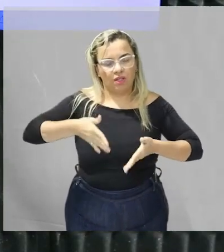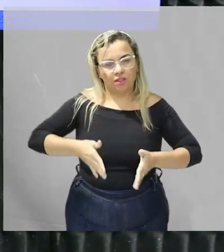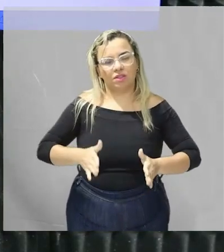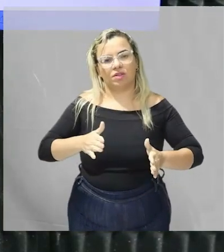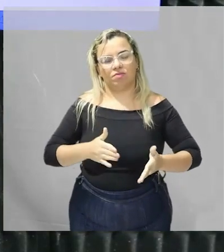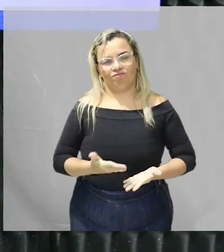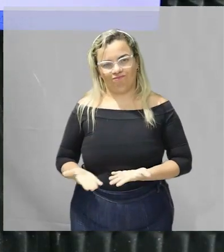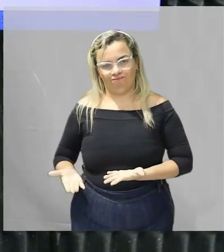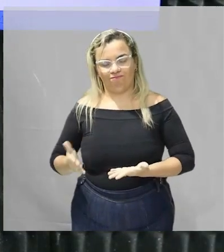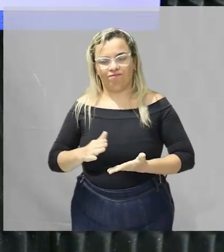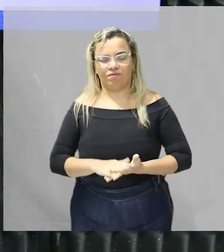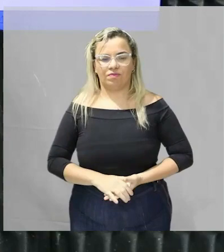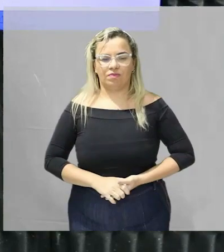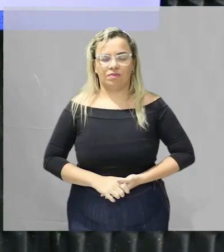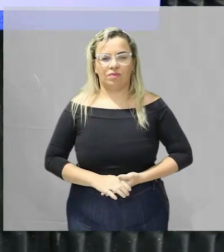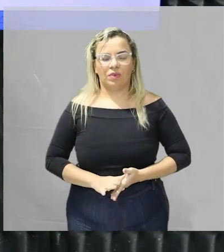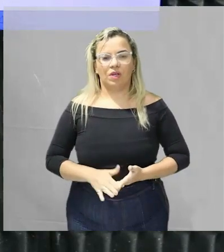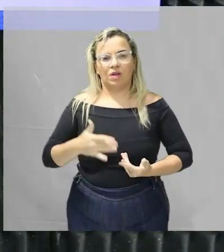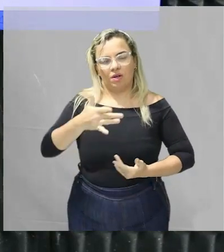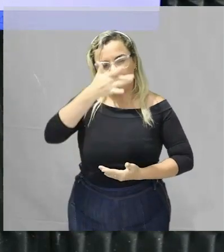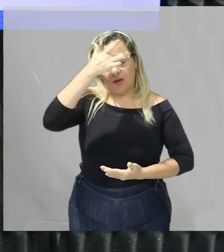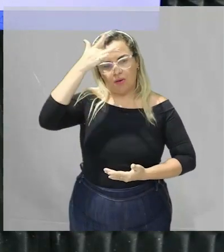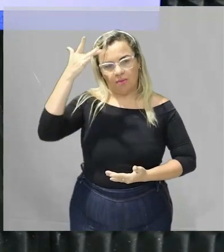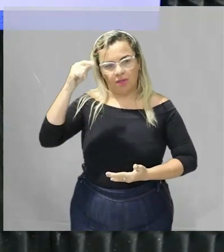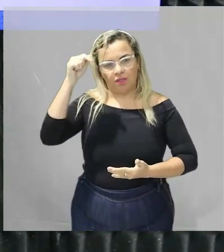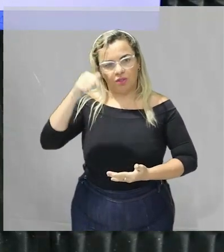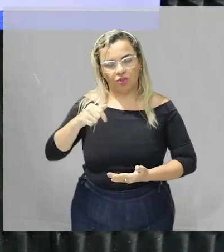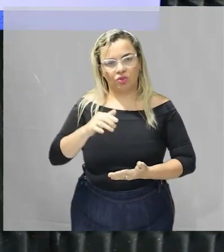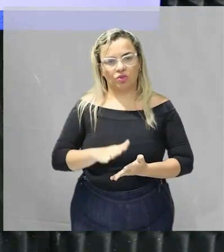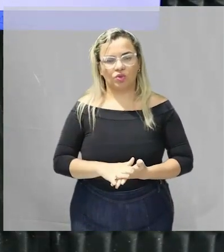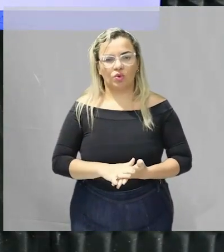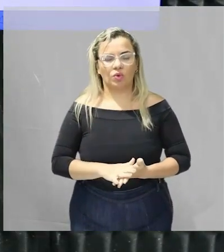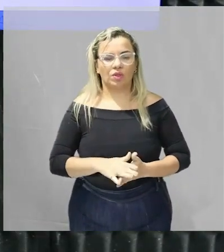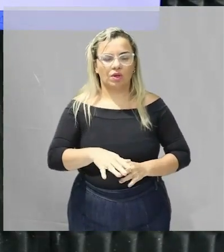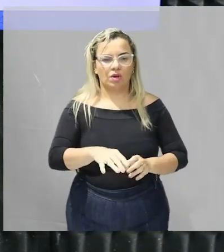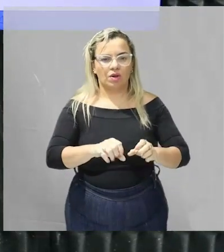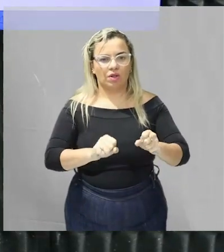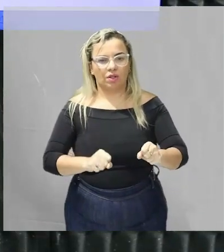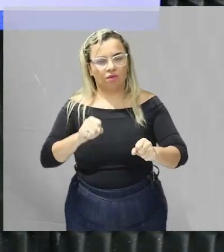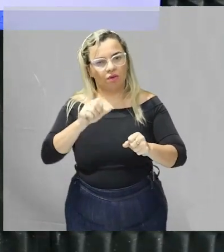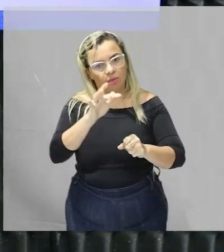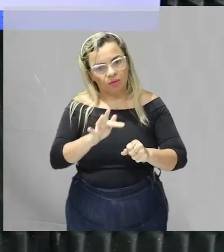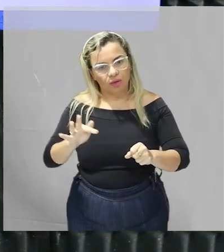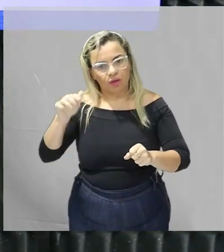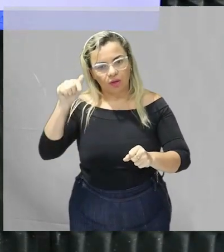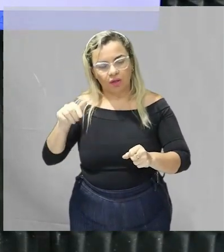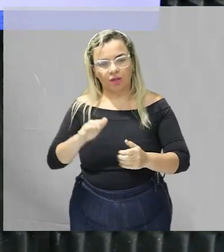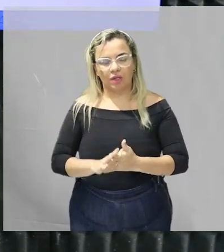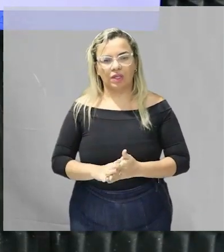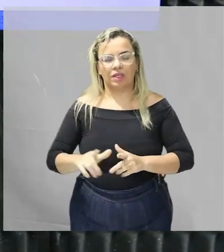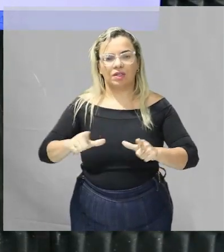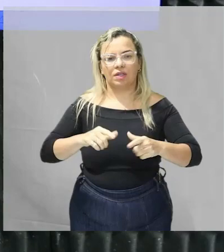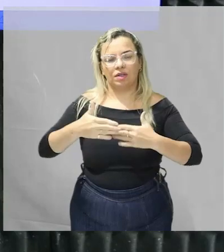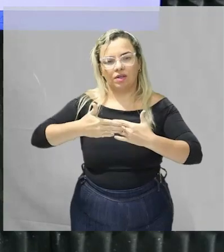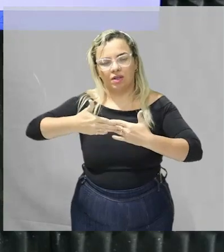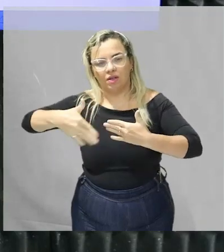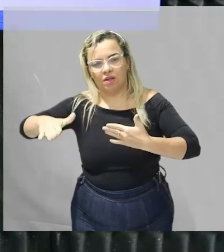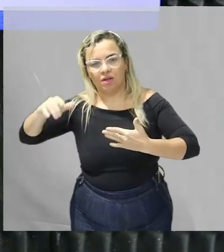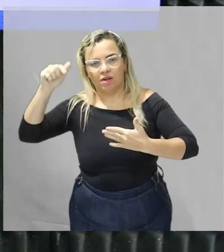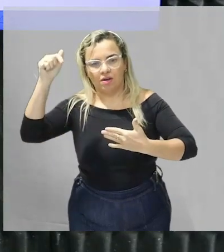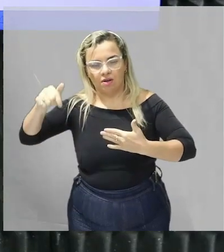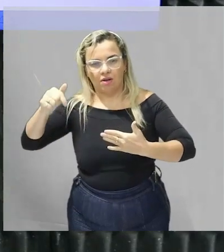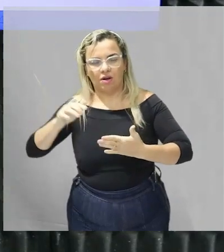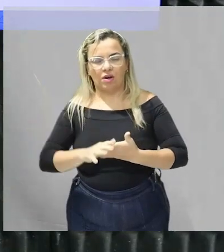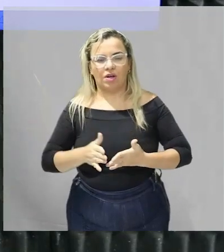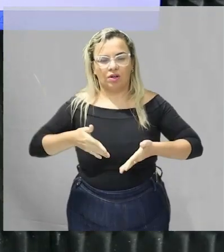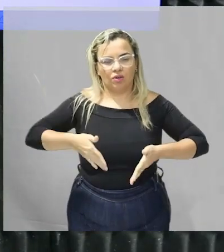trabalham fora do seu país, e pessoas formadas. A gente já falou, inclusive, em outras aulas sobre esse fenômeno, que é chamado de fuga de cérebros, tá?